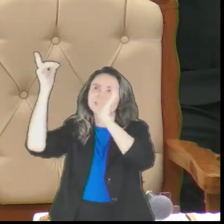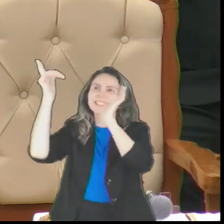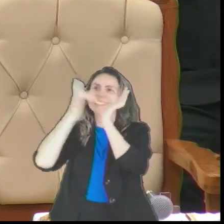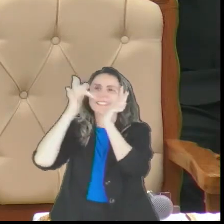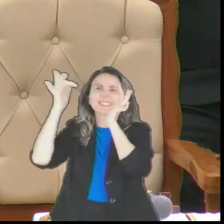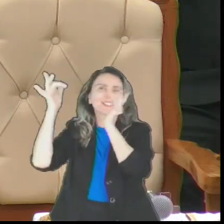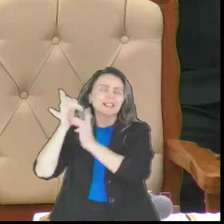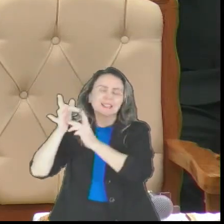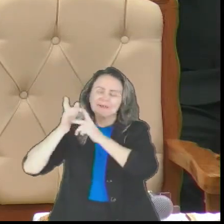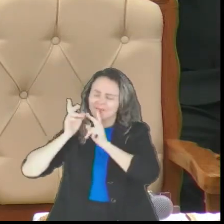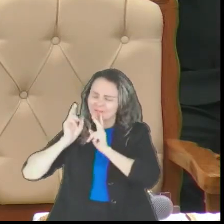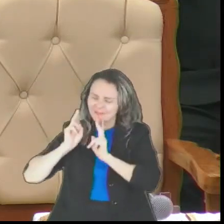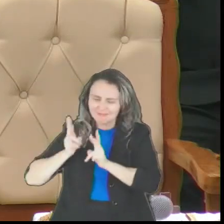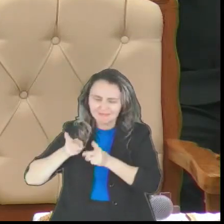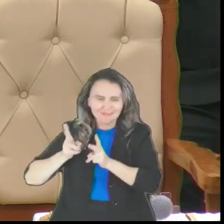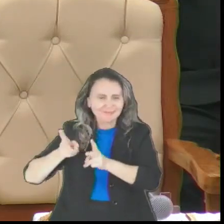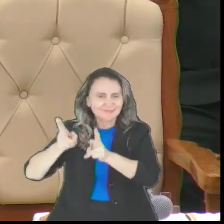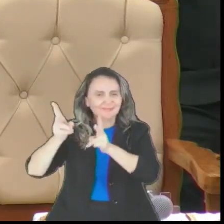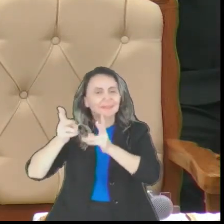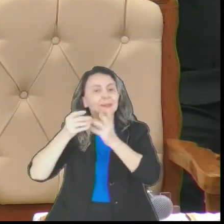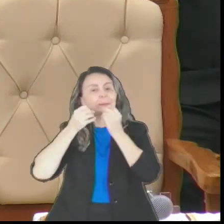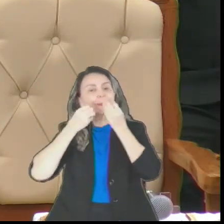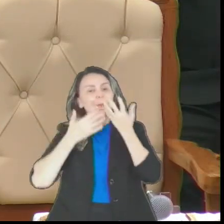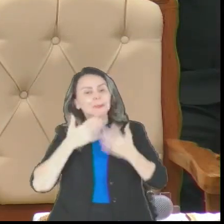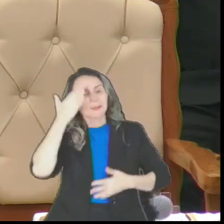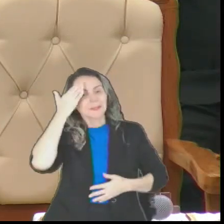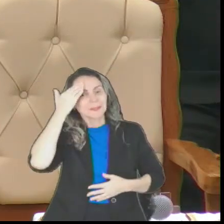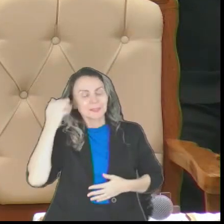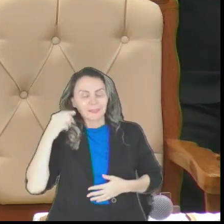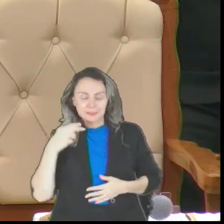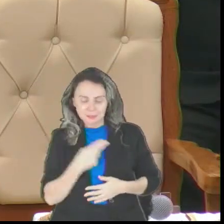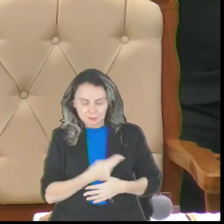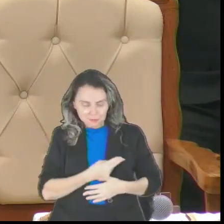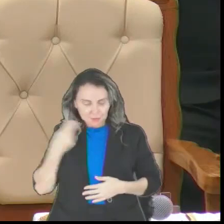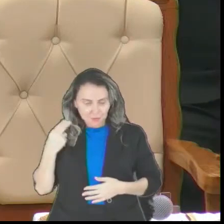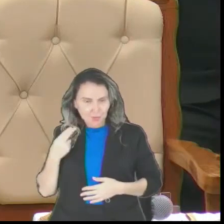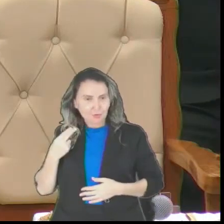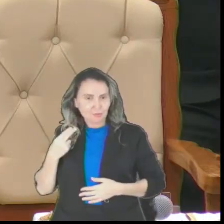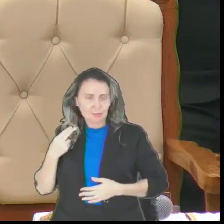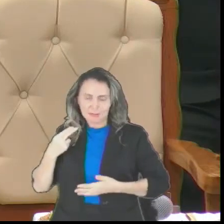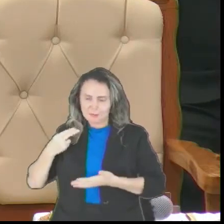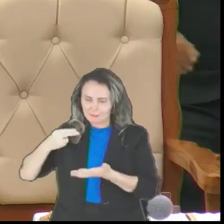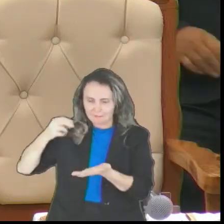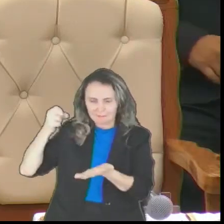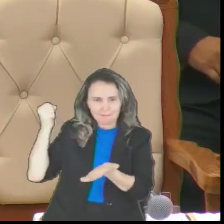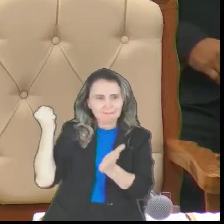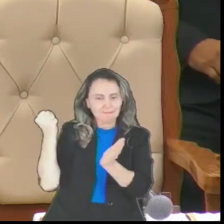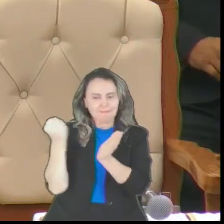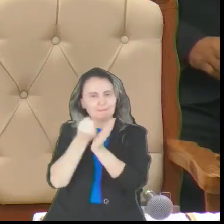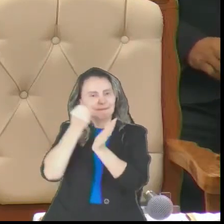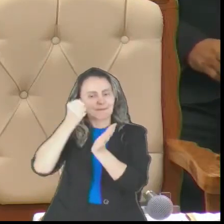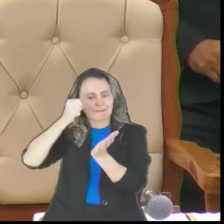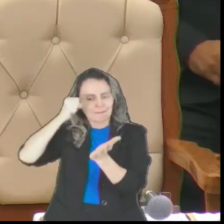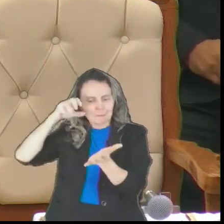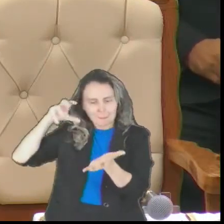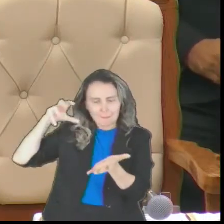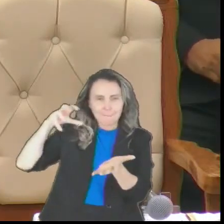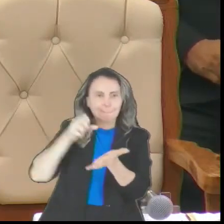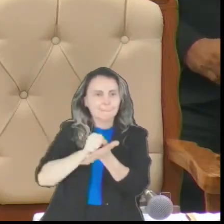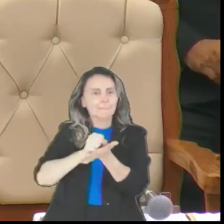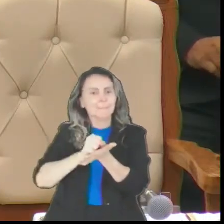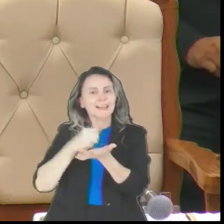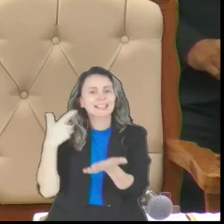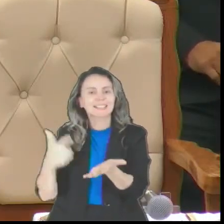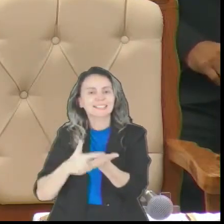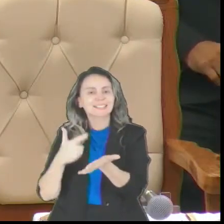todos sempre. Como é bom saber que o nosso nome está gravado, registrado no livro da vida.